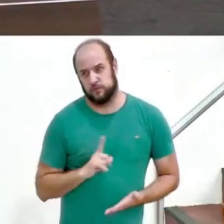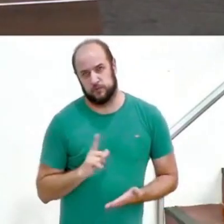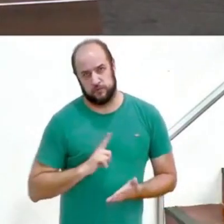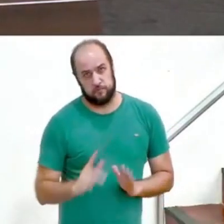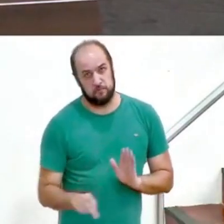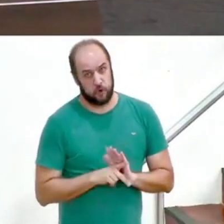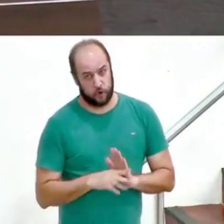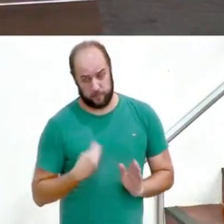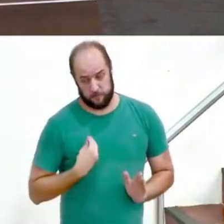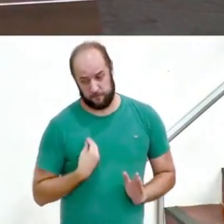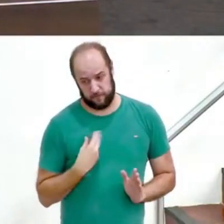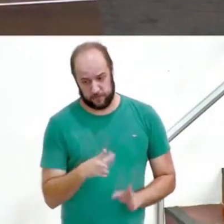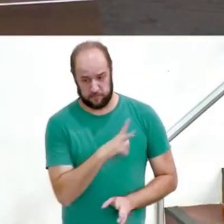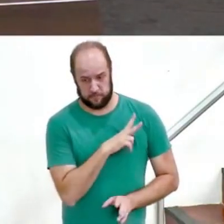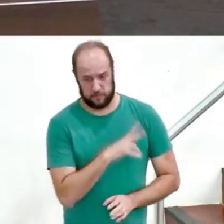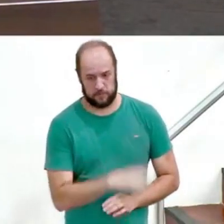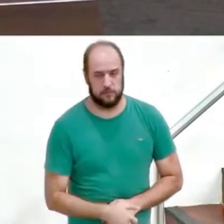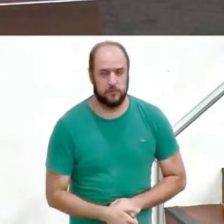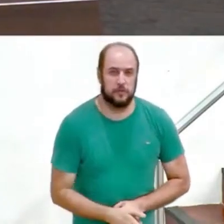estava destruído.